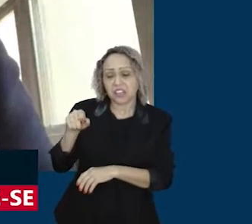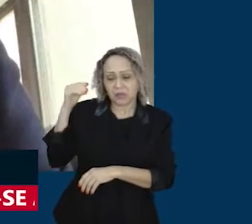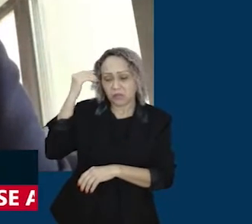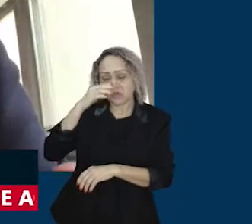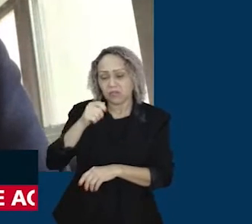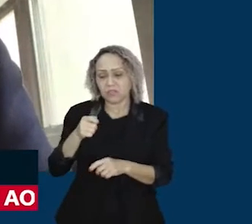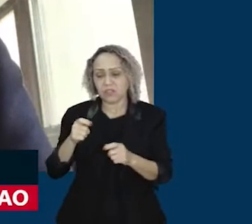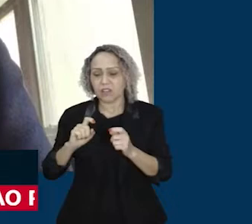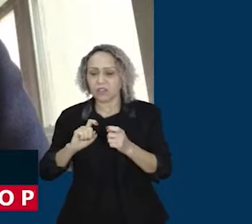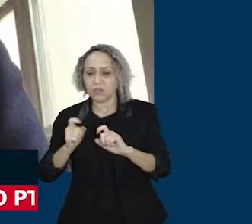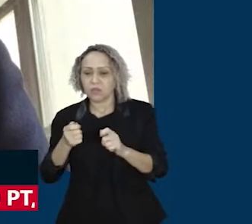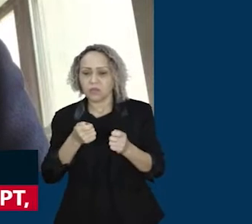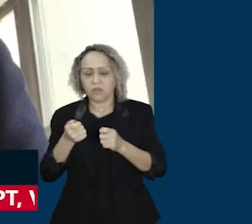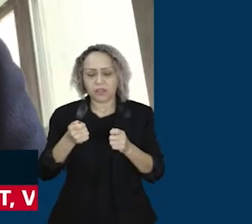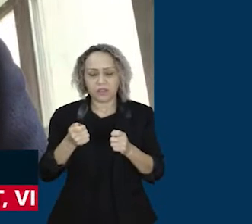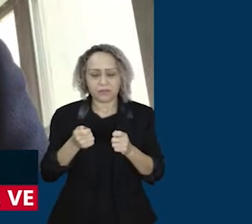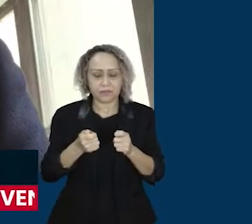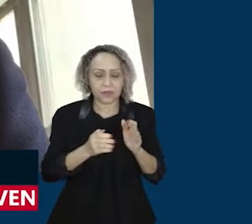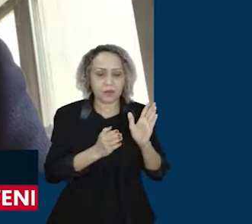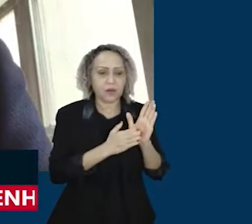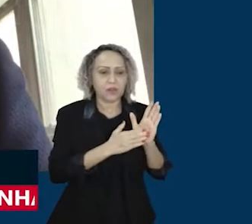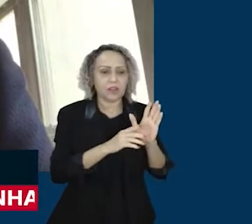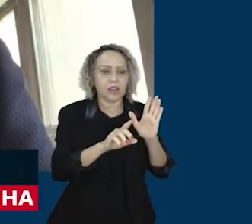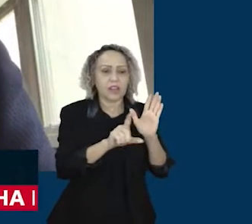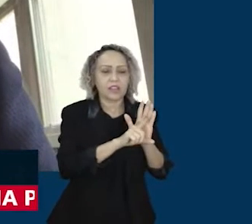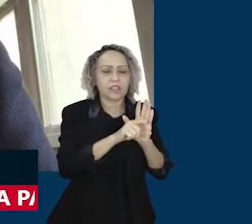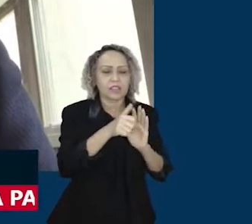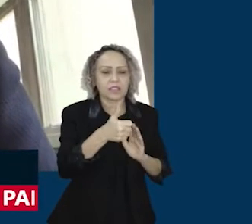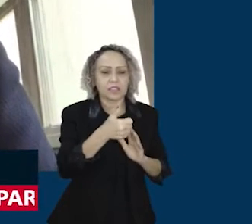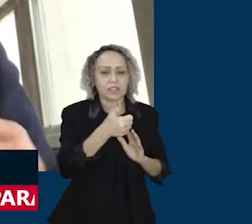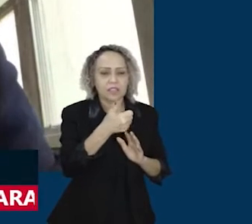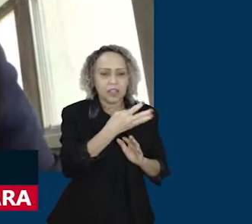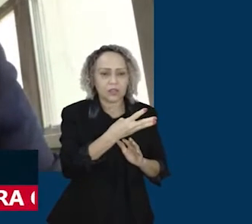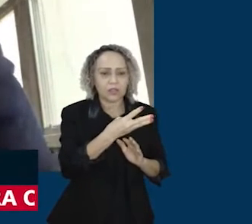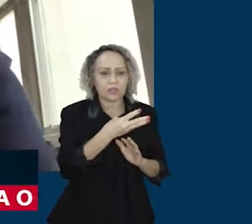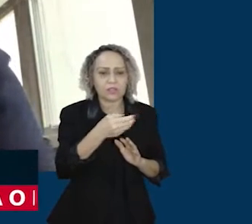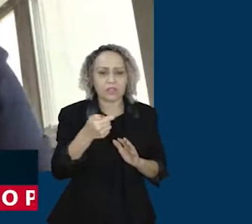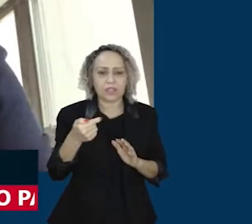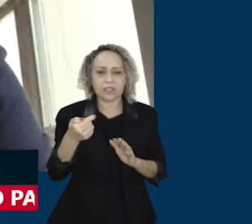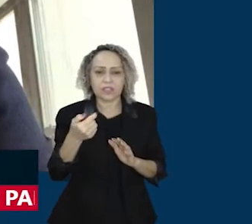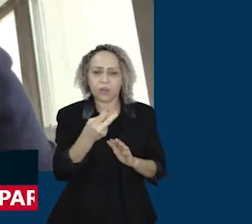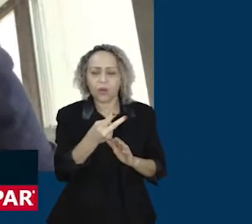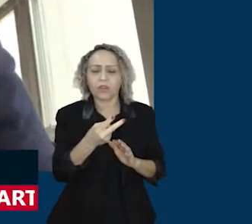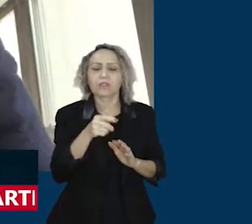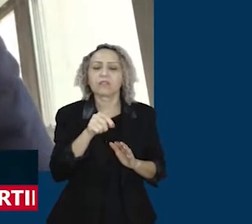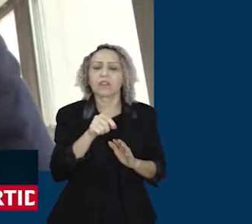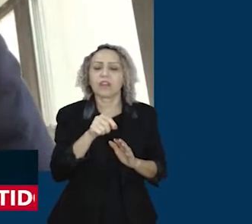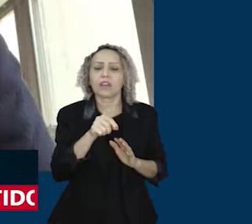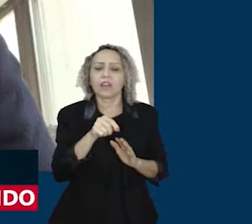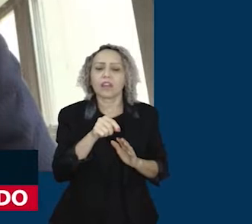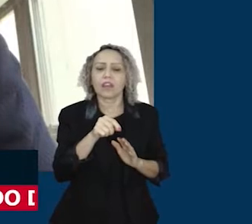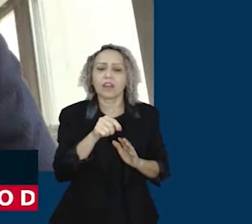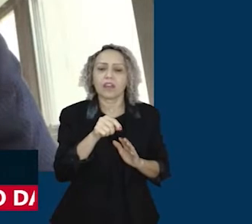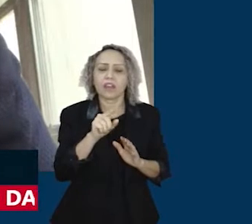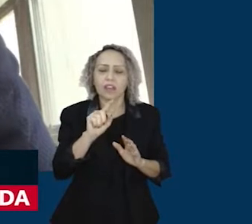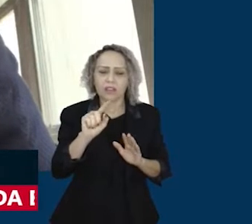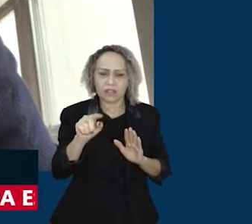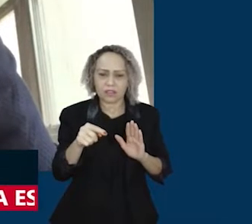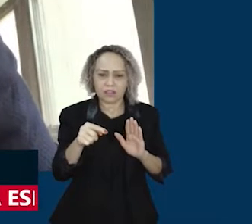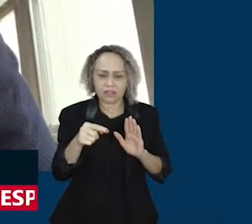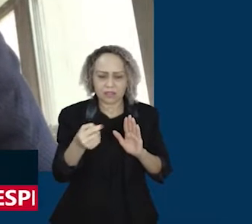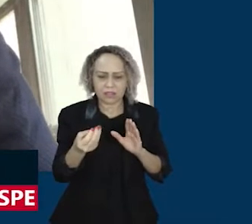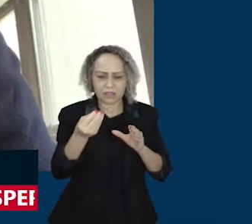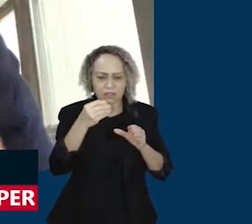Câmara, que é o 1472, a Lei 1472, é atuar no PPI, que é a paridade de preço